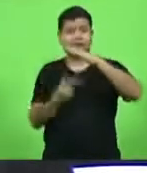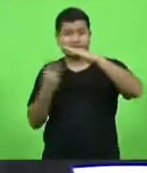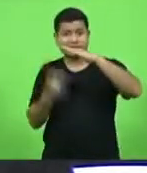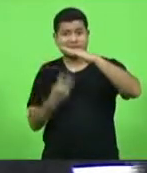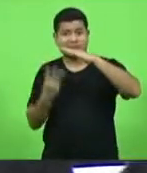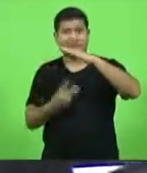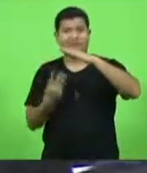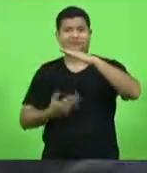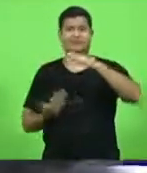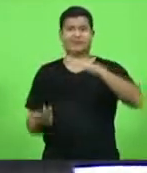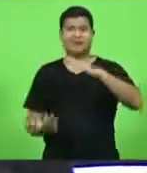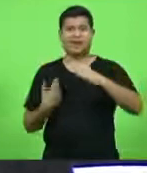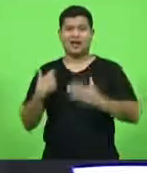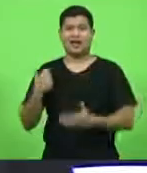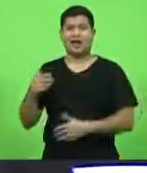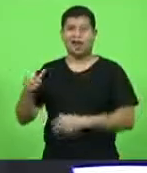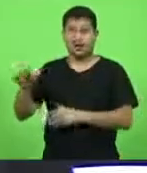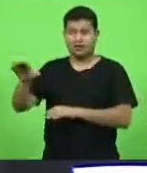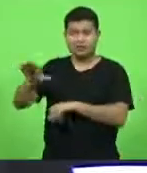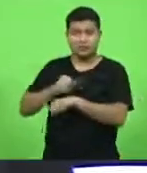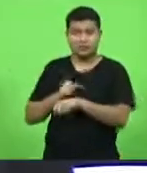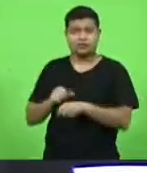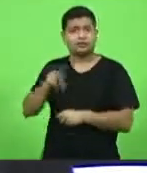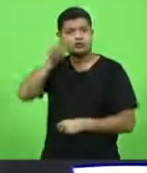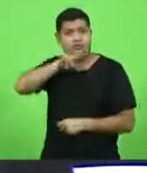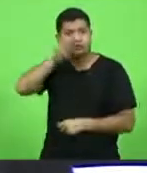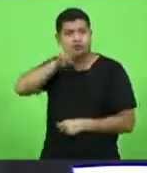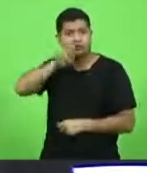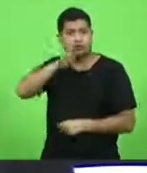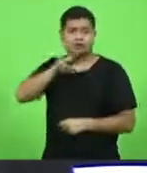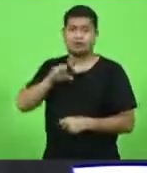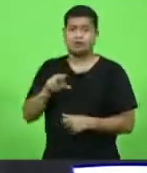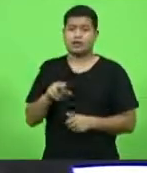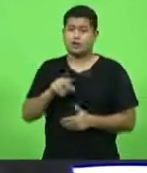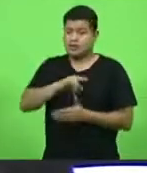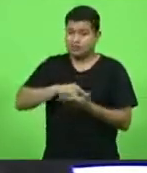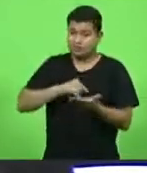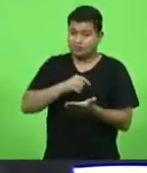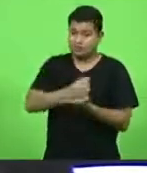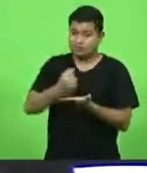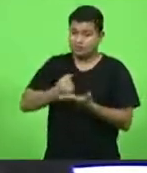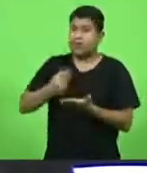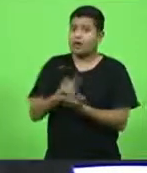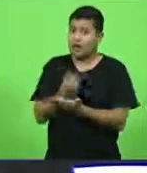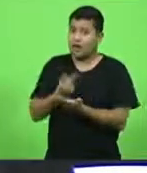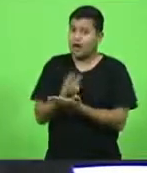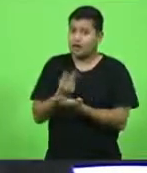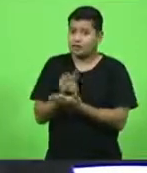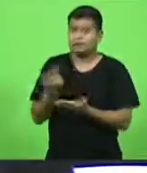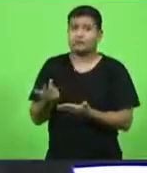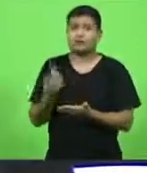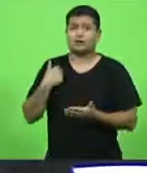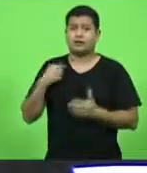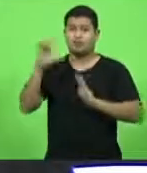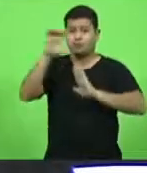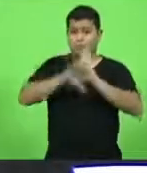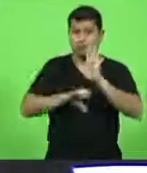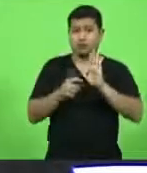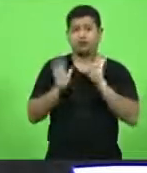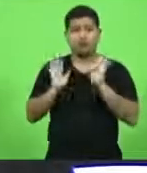que está contratada de forma emergencial de forma irregular com um currículo que já se